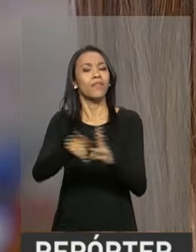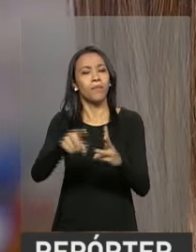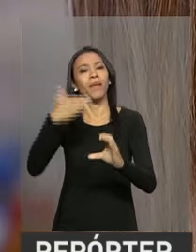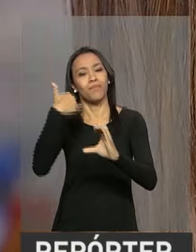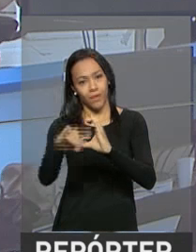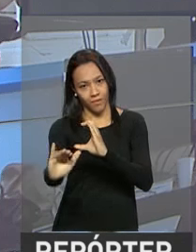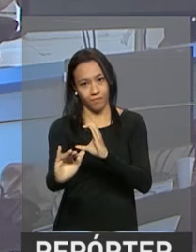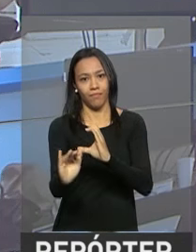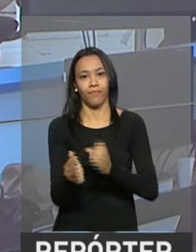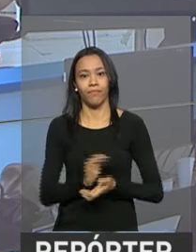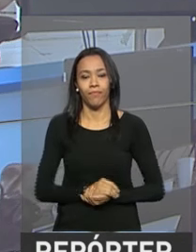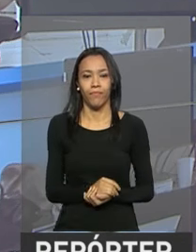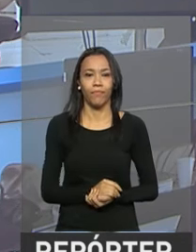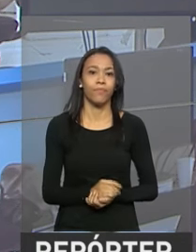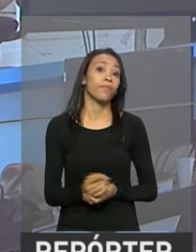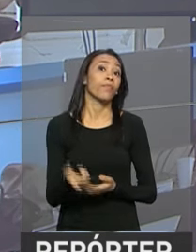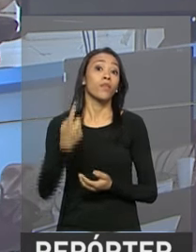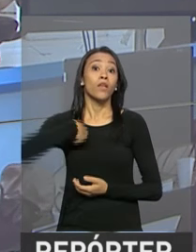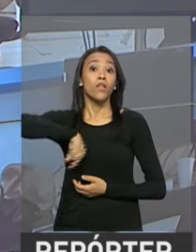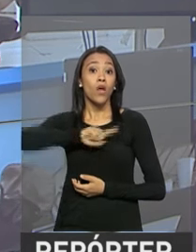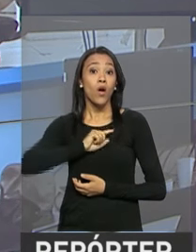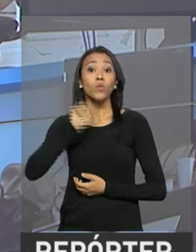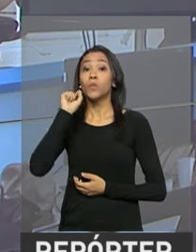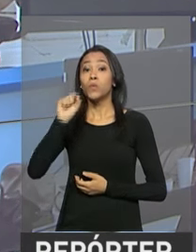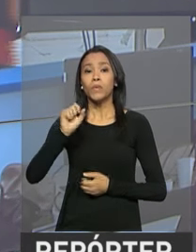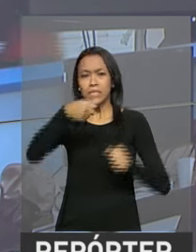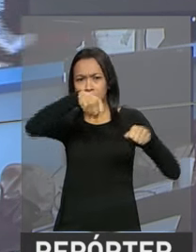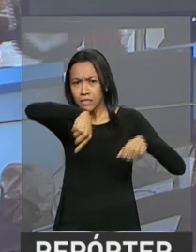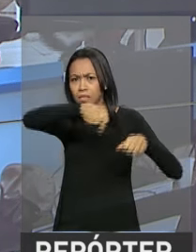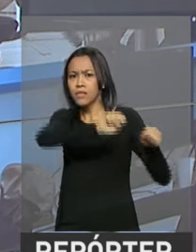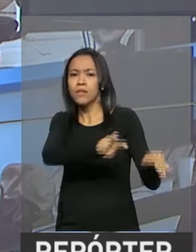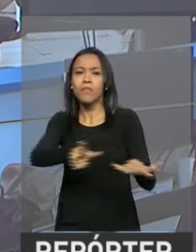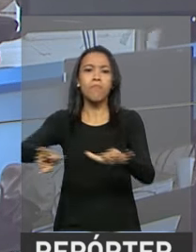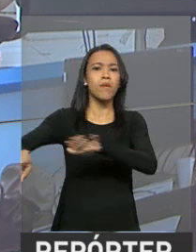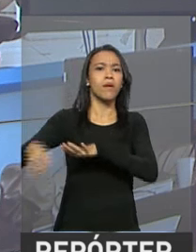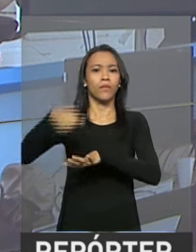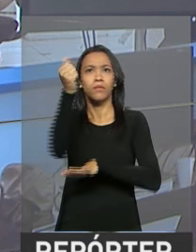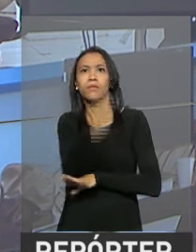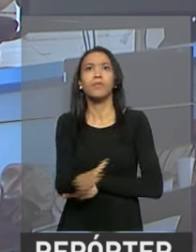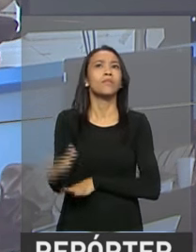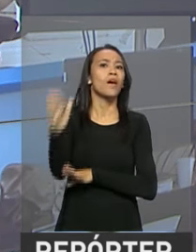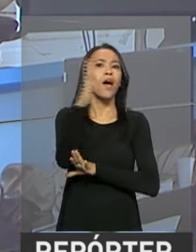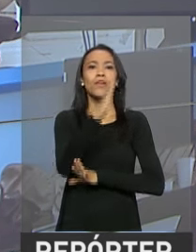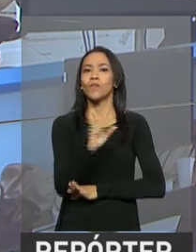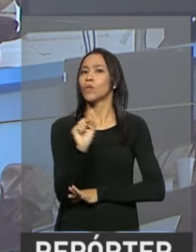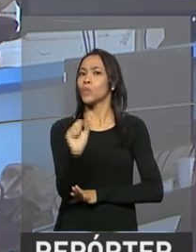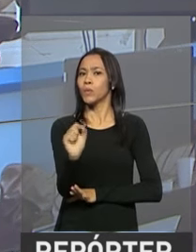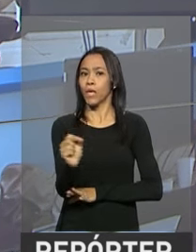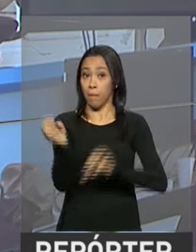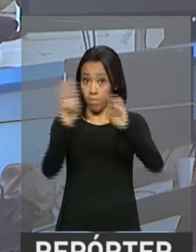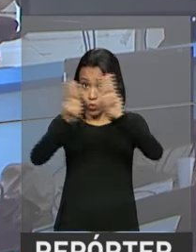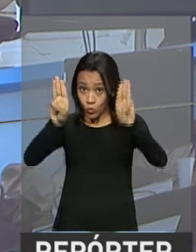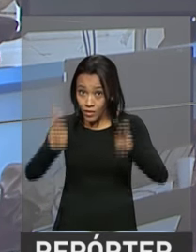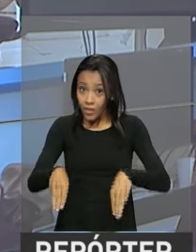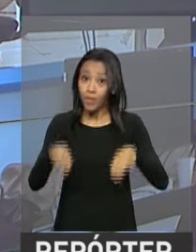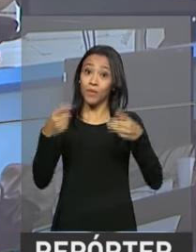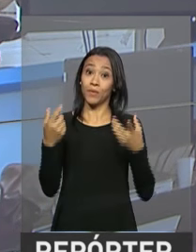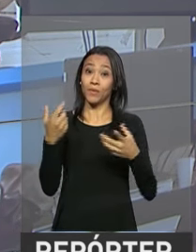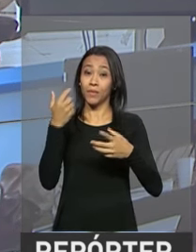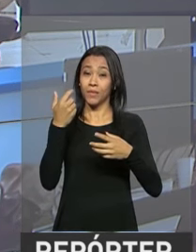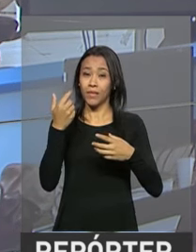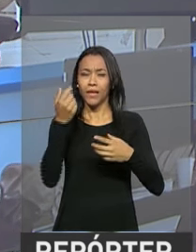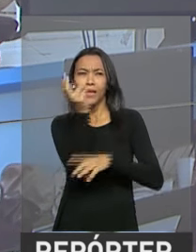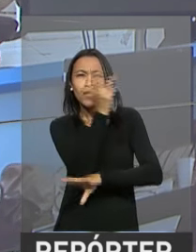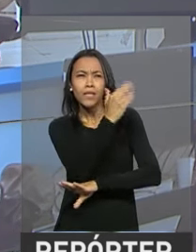de e-mail nós estamos na Semana Nacional de museus que este ano tem como tema museus e paisagens